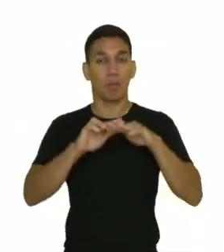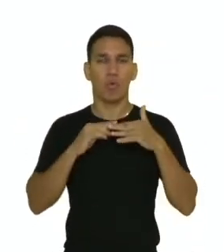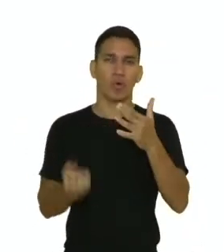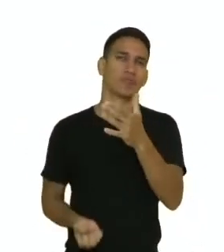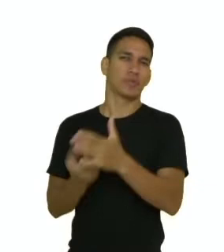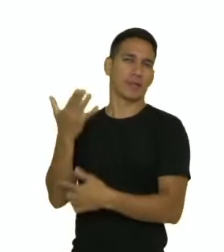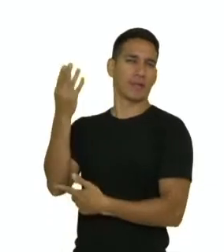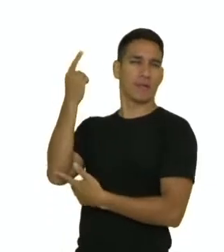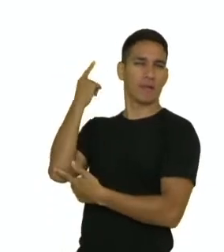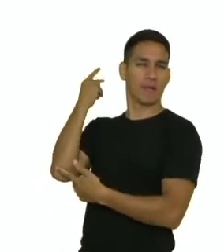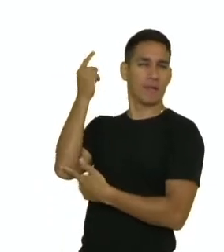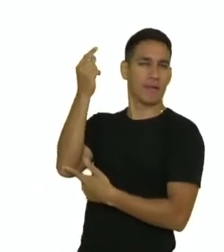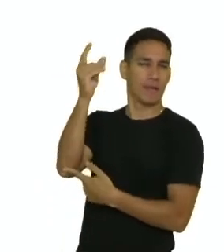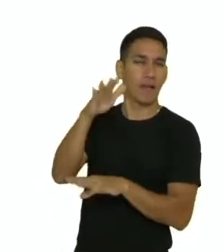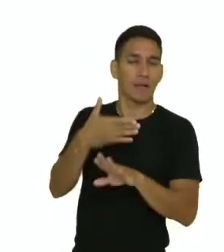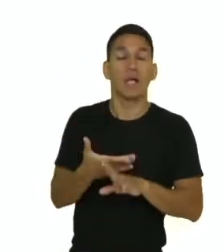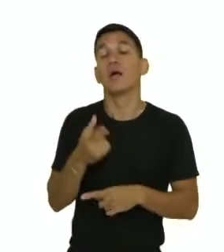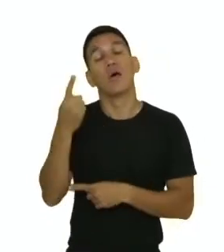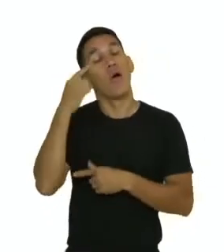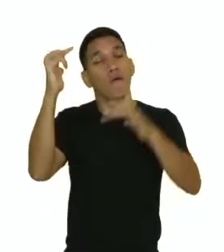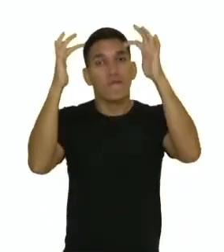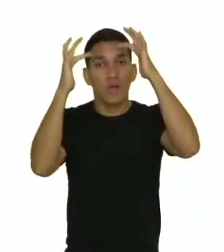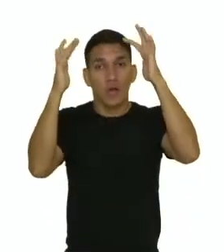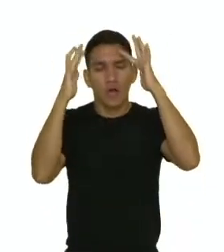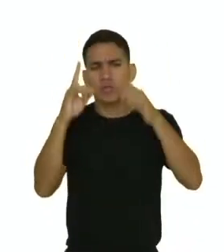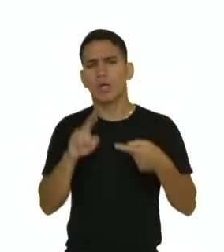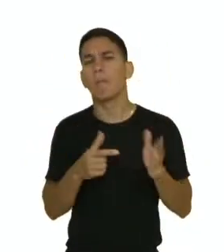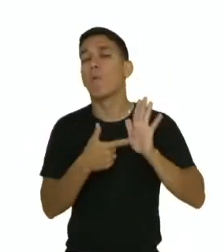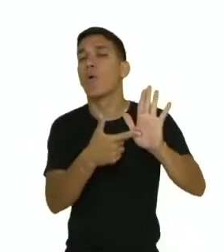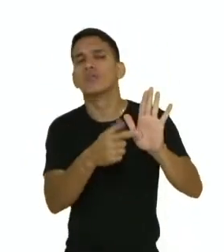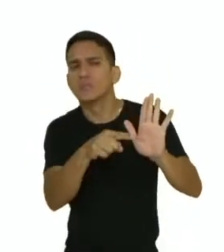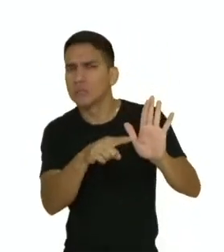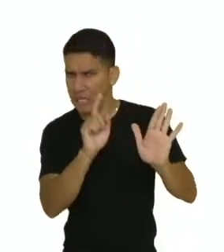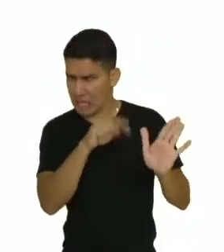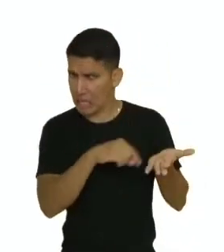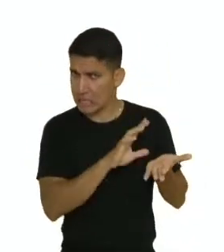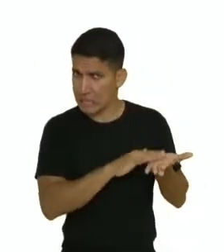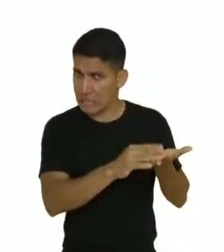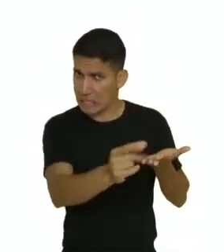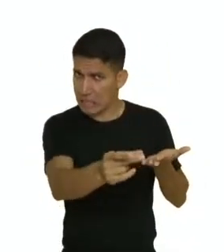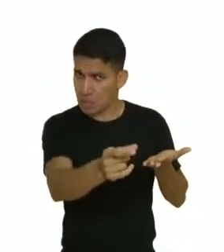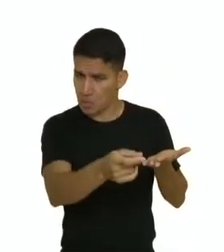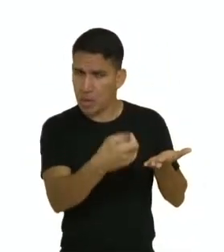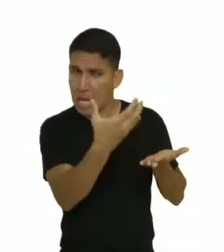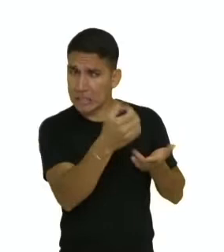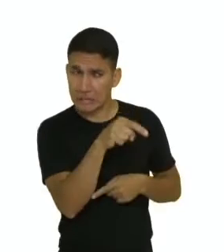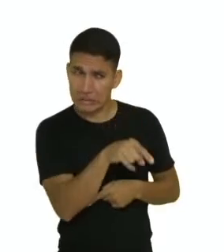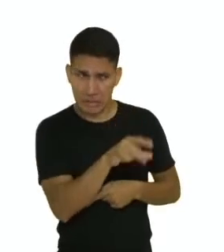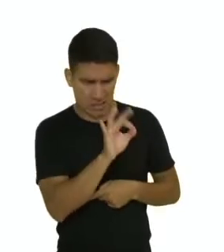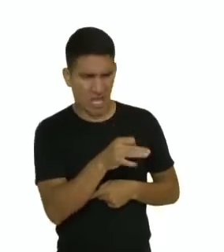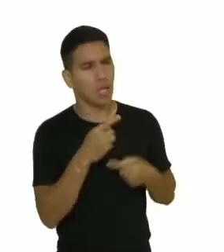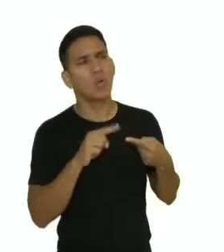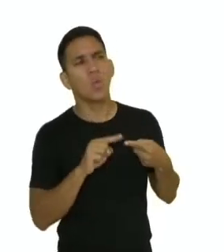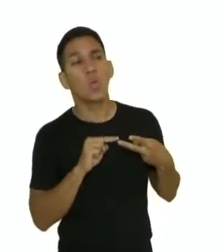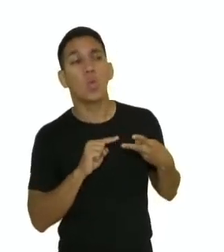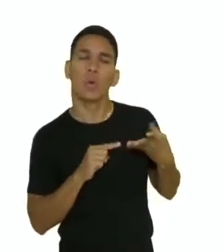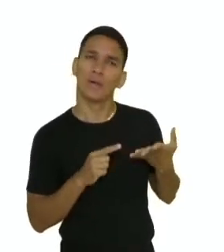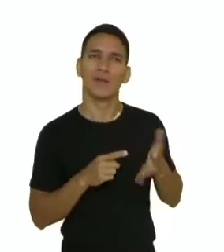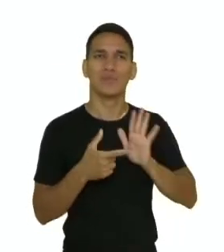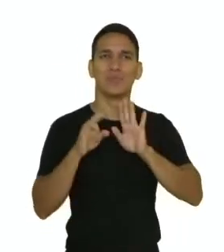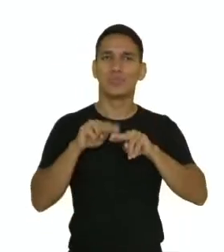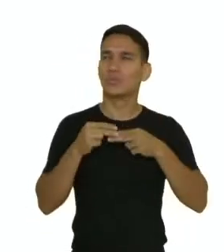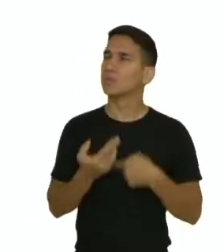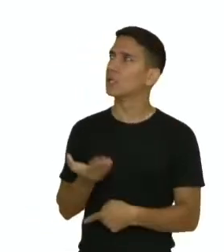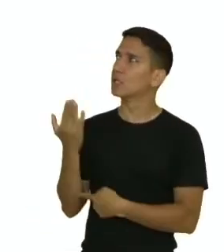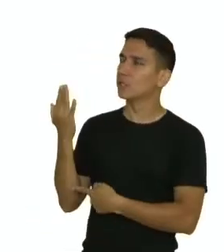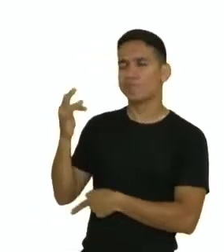sua origem, colocam em dúvida aquilo que o senso comum aceita sem questionar. E daí está ali o bonequinho do